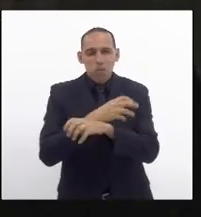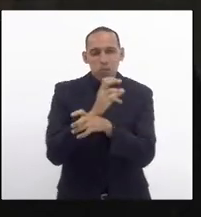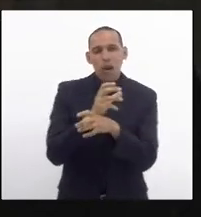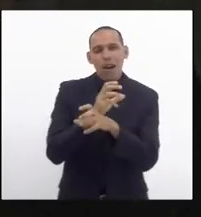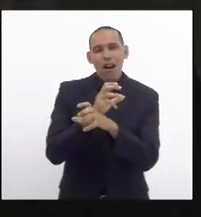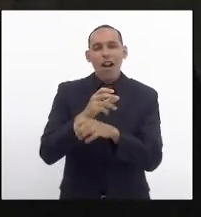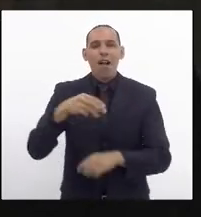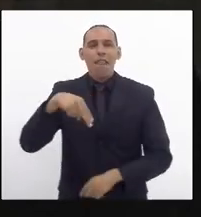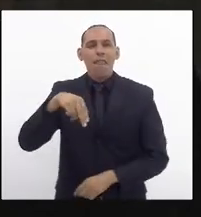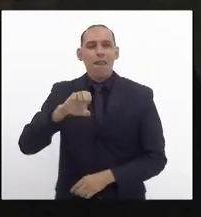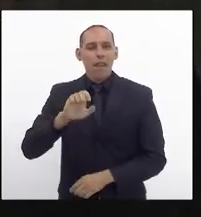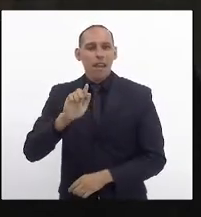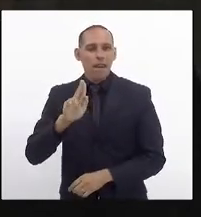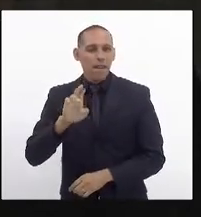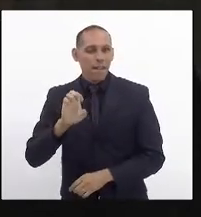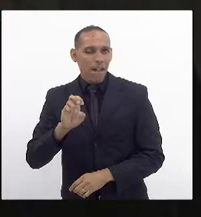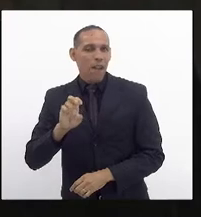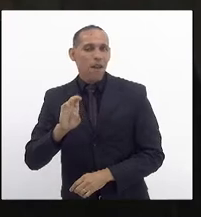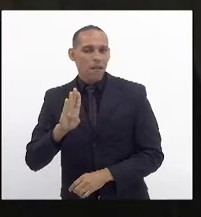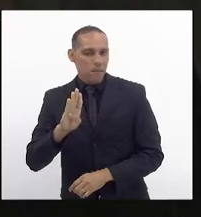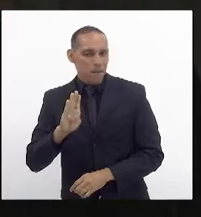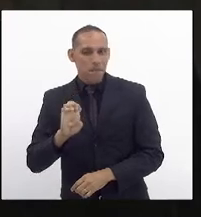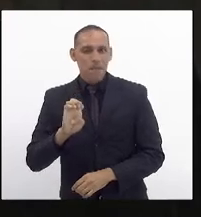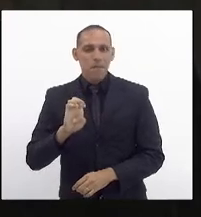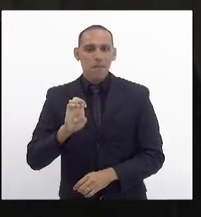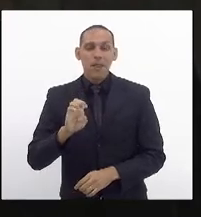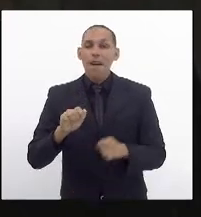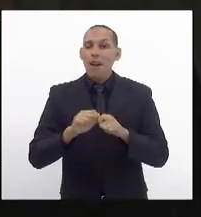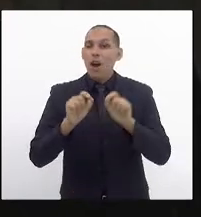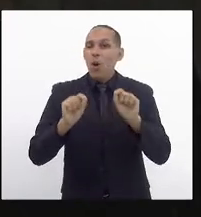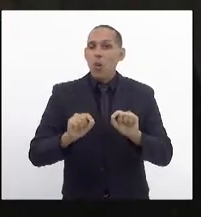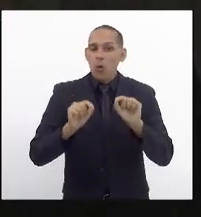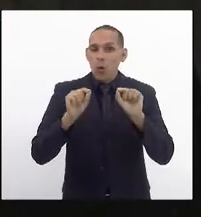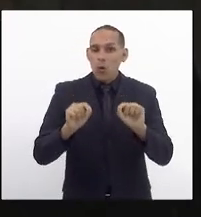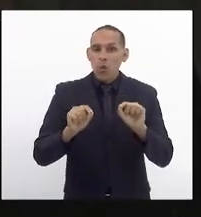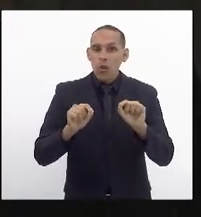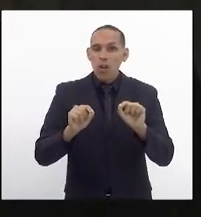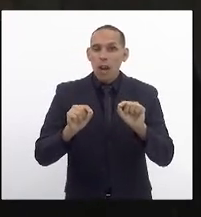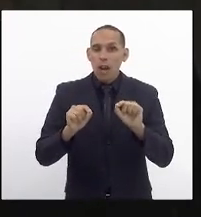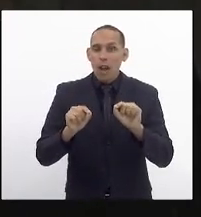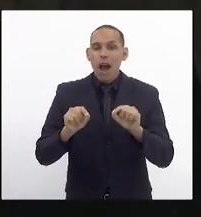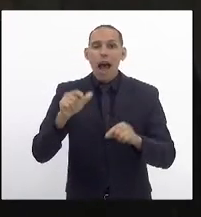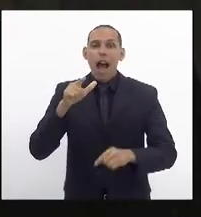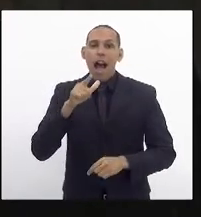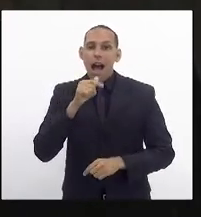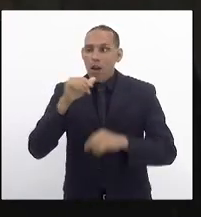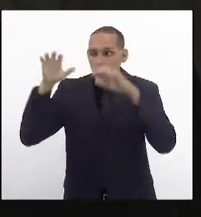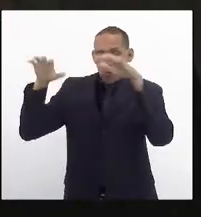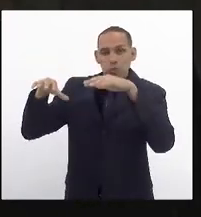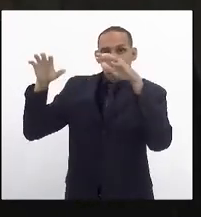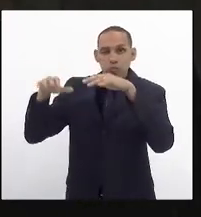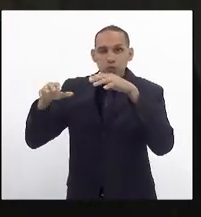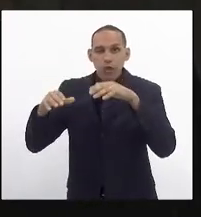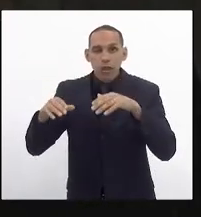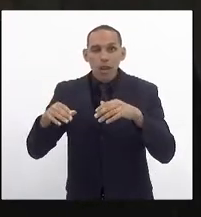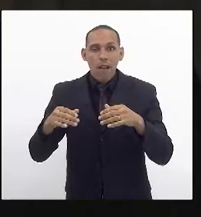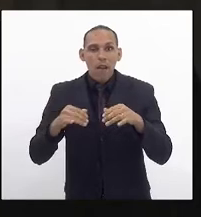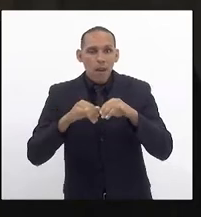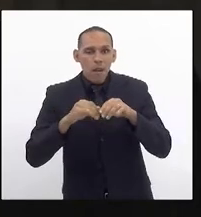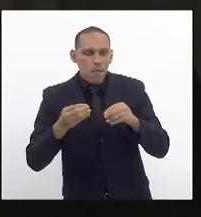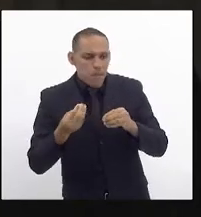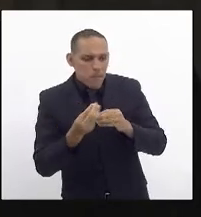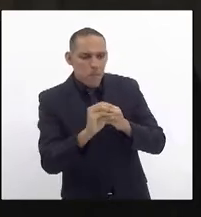exemplo além de captar a água da chuva eles fazem o golpe bombeamento de gotículas de água diretamente nas raízes